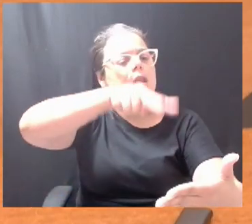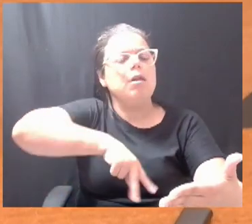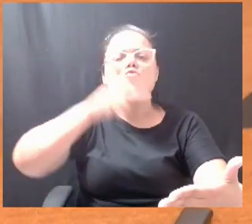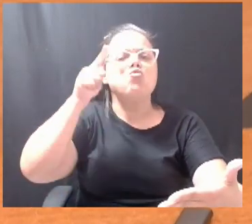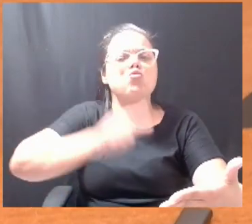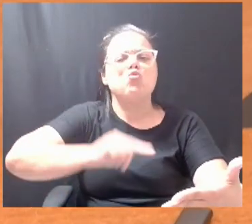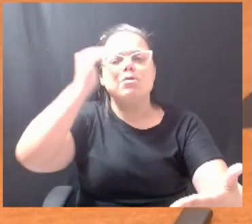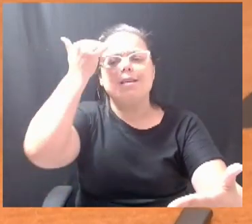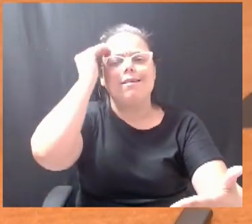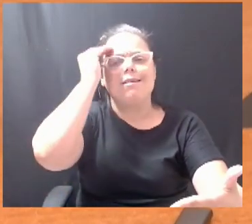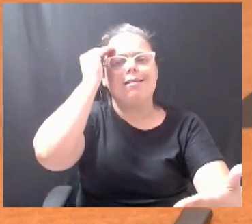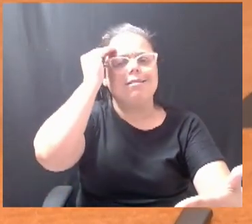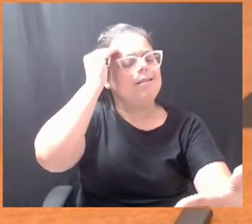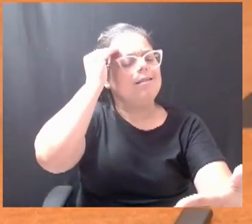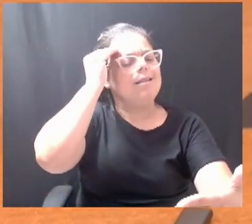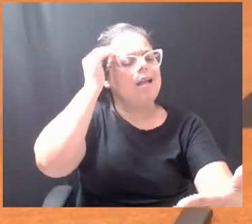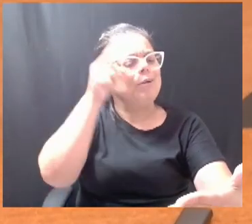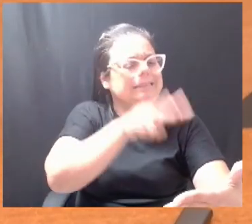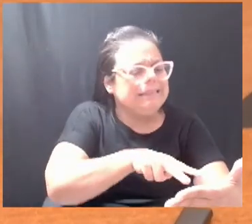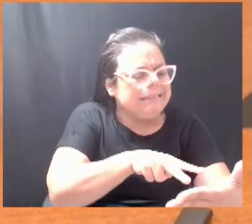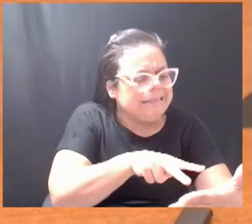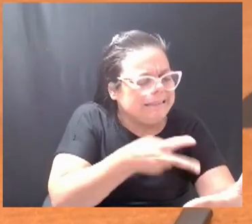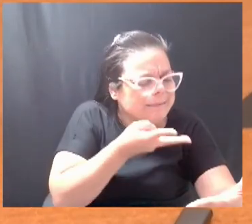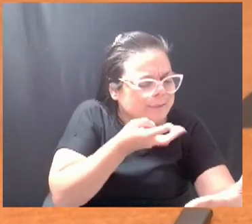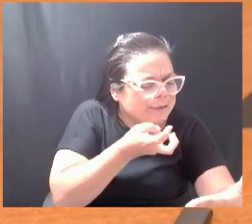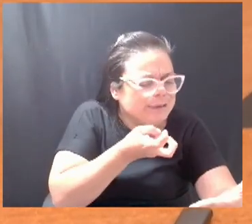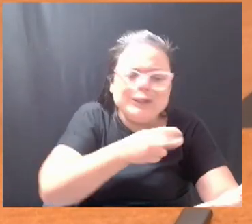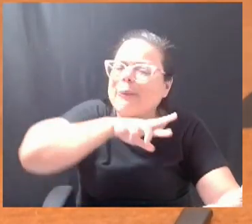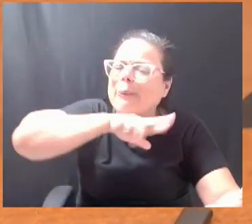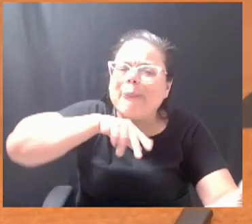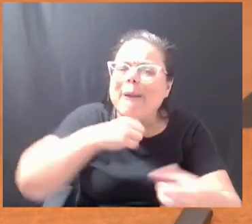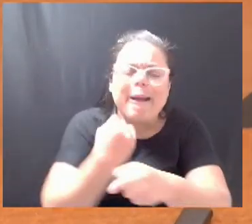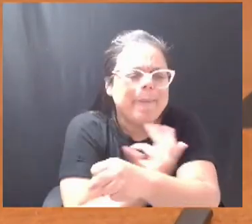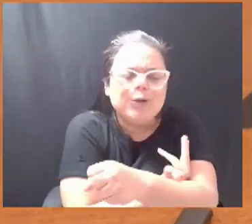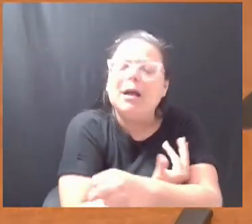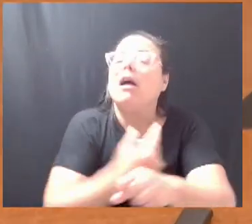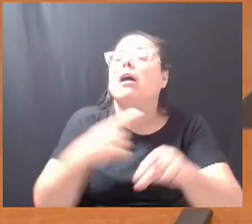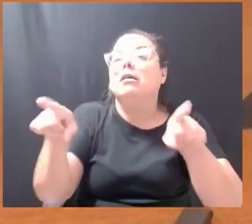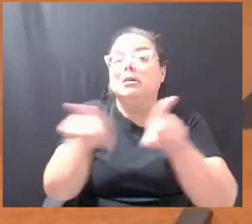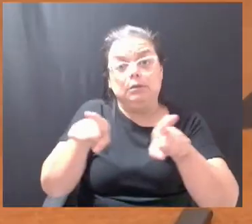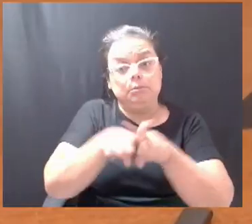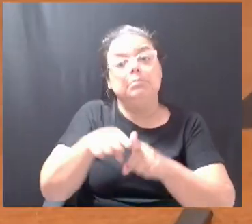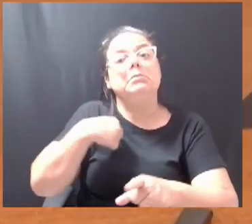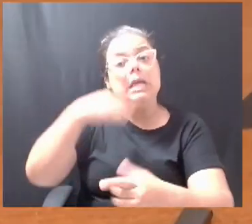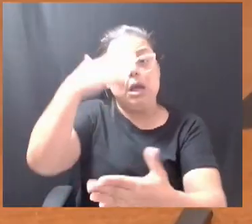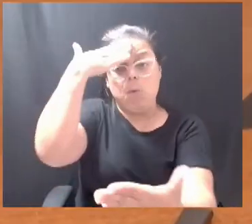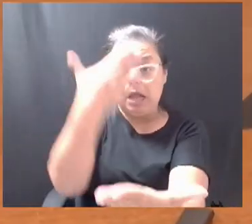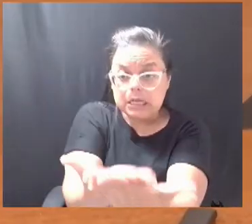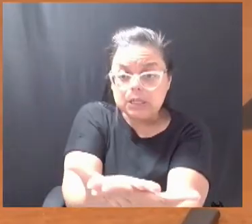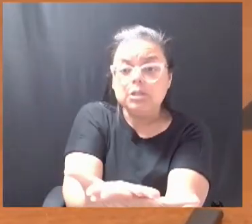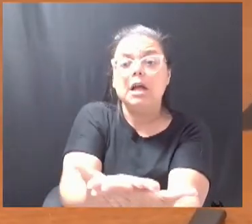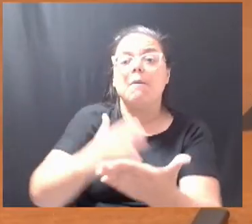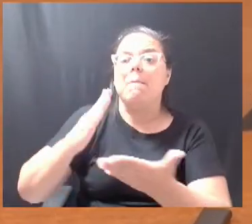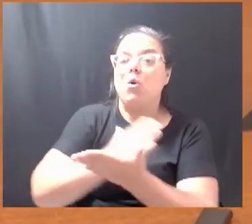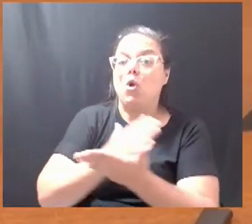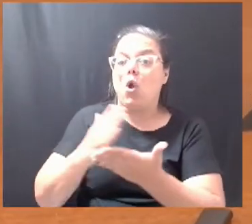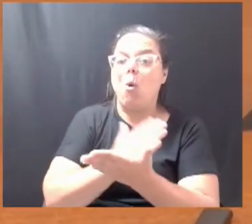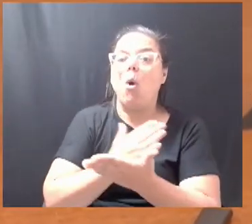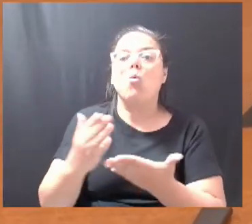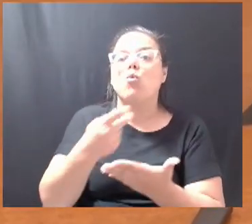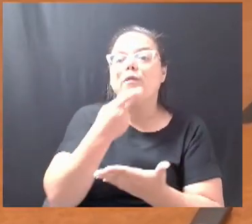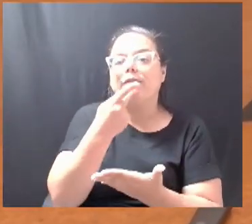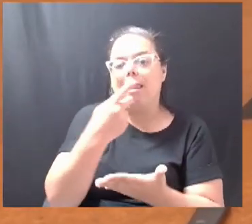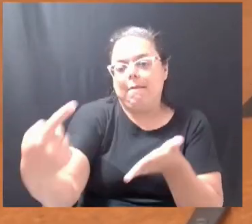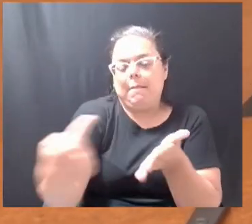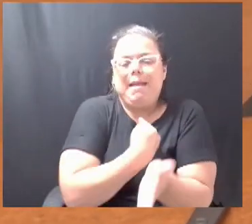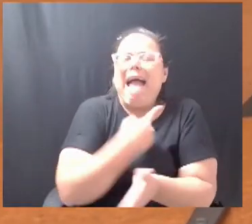que não era um fator emocional. Até porque eu também acreditava que... A turma falava assim para mim, você está nervosa, você está gaguejando. Eu falava, mas eu não